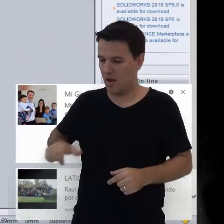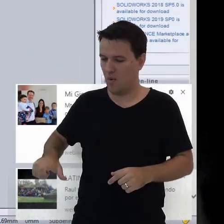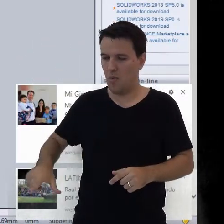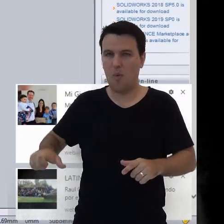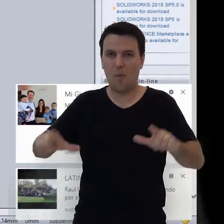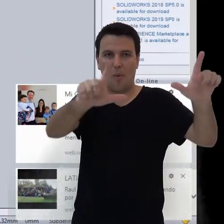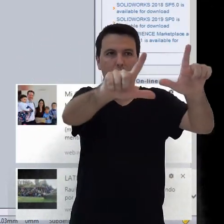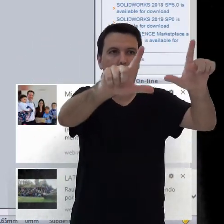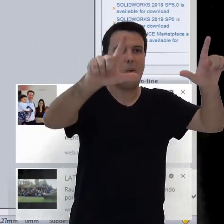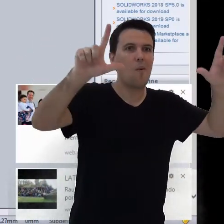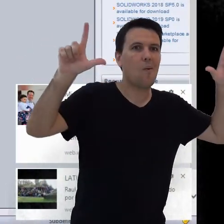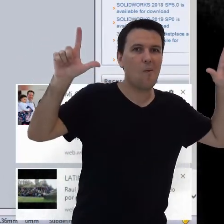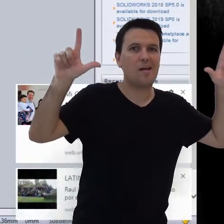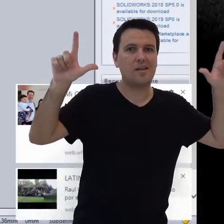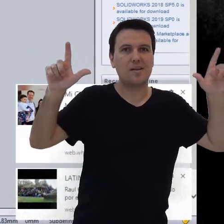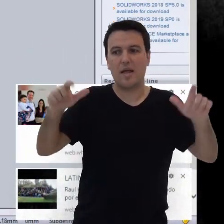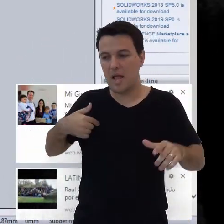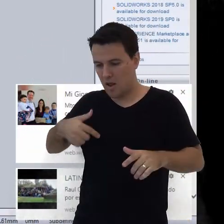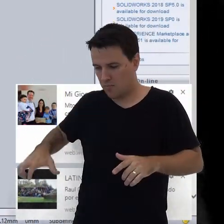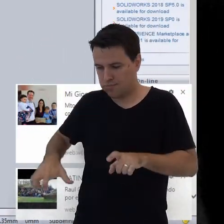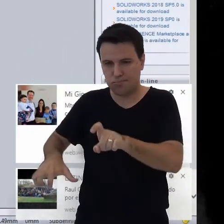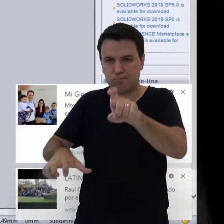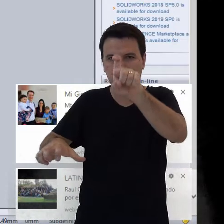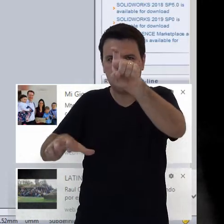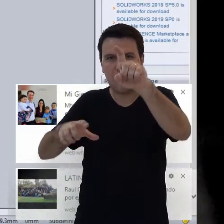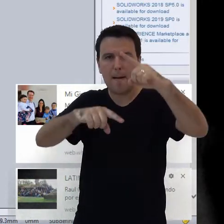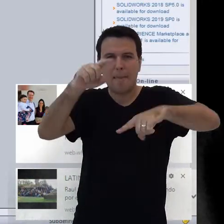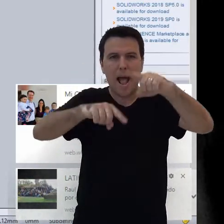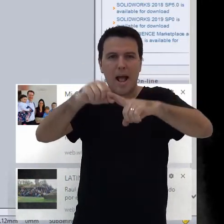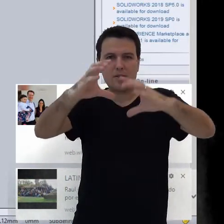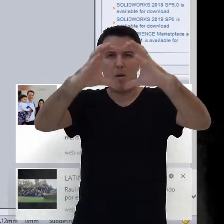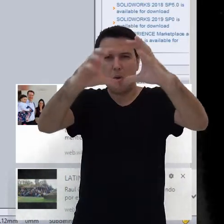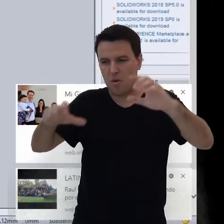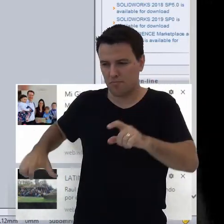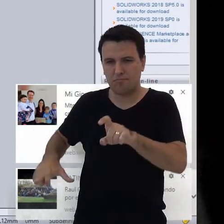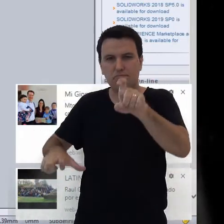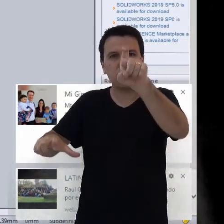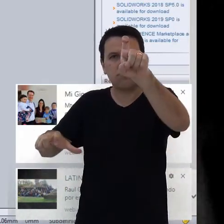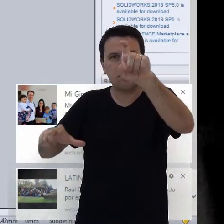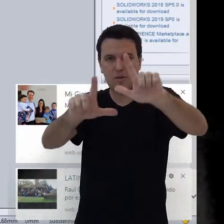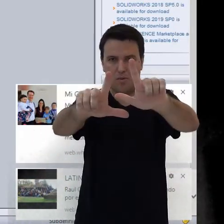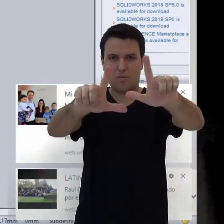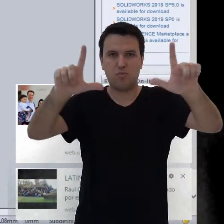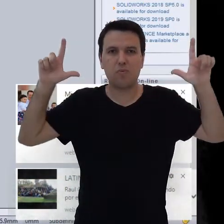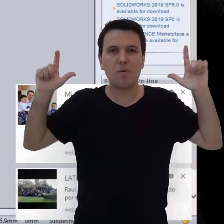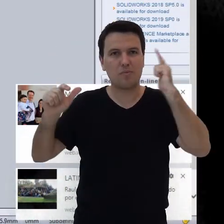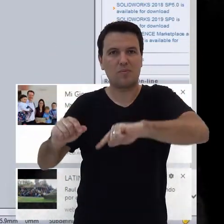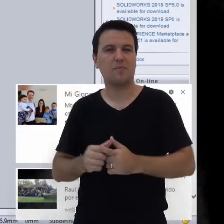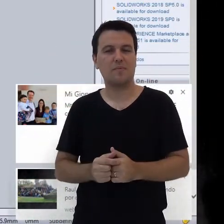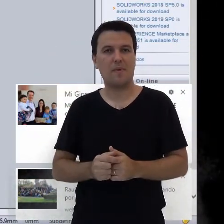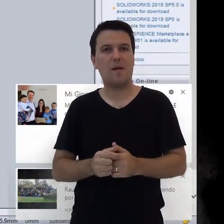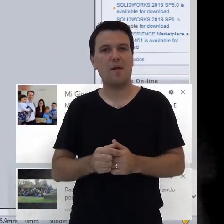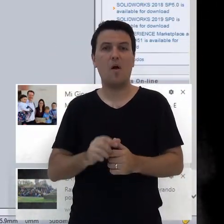mim. Então, eu vou com o mouse mais ou menos onde eu quero aumentar, e aí aumento, tá? Agora, na outra opção,